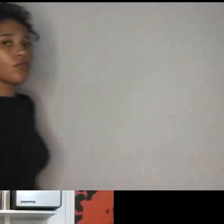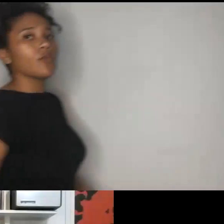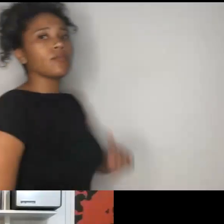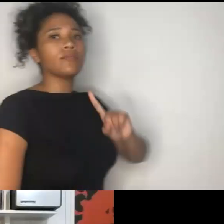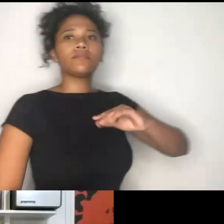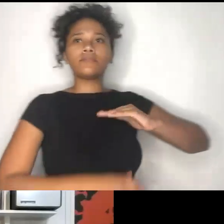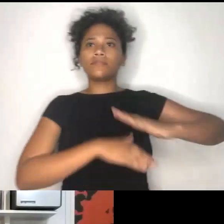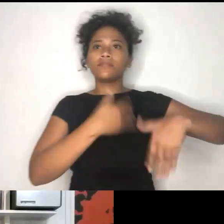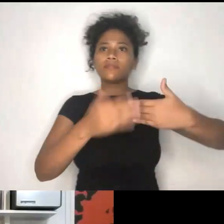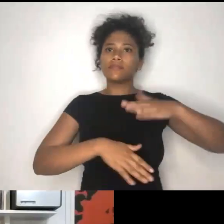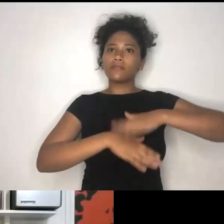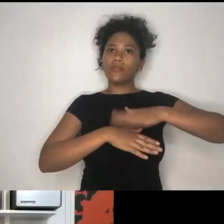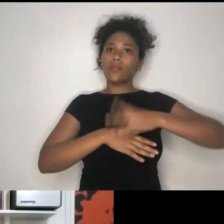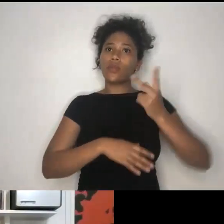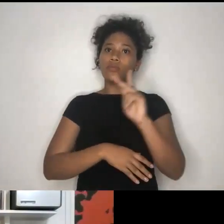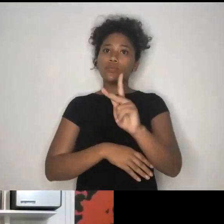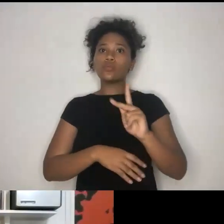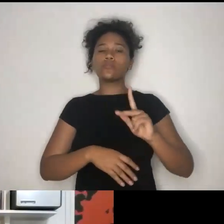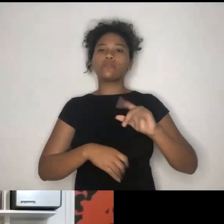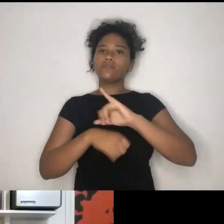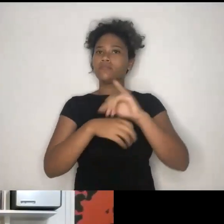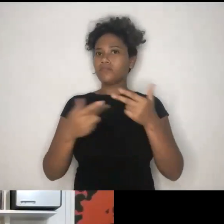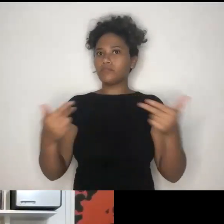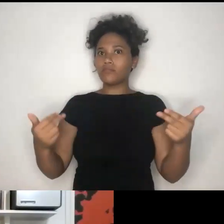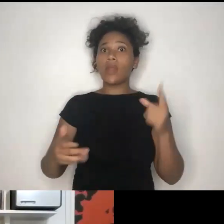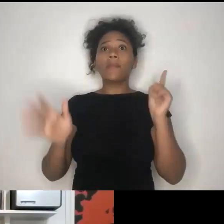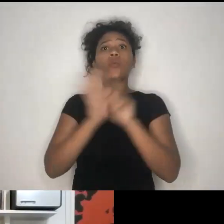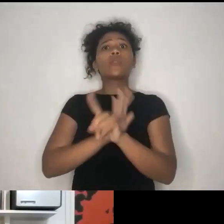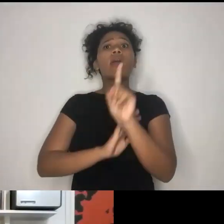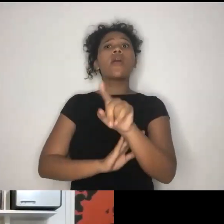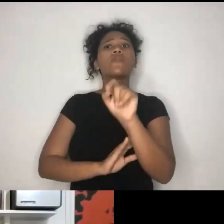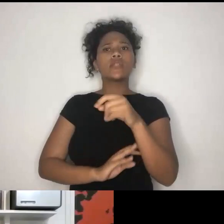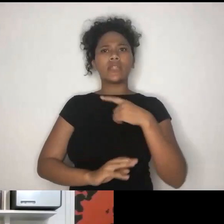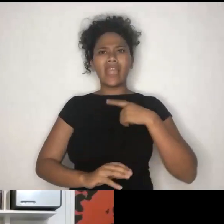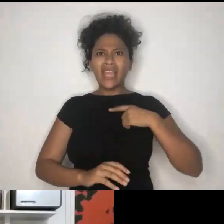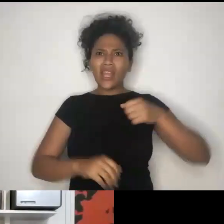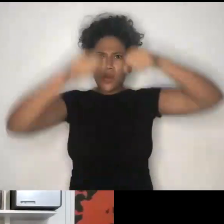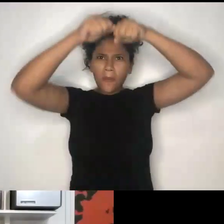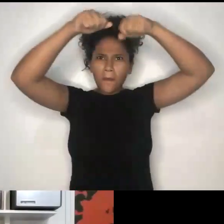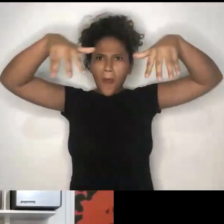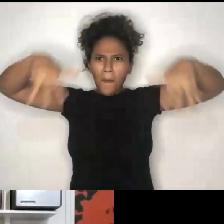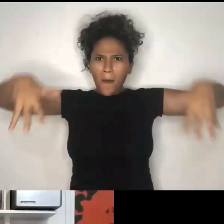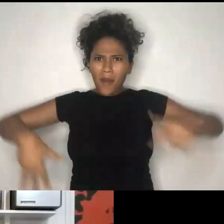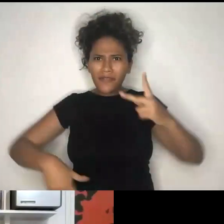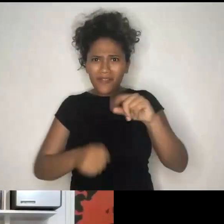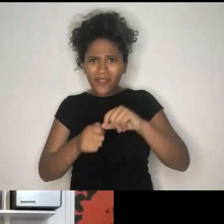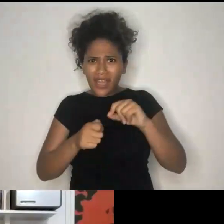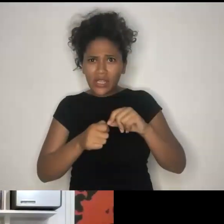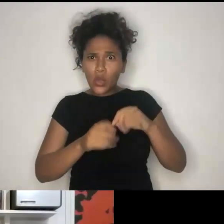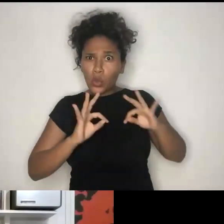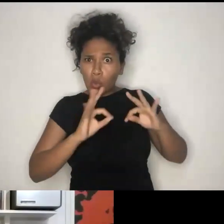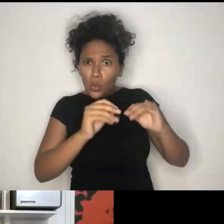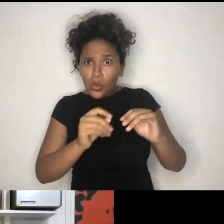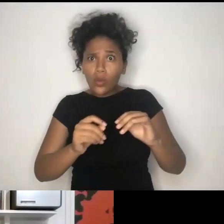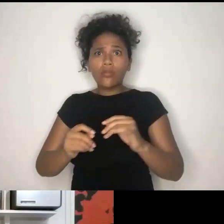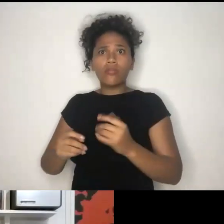para criação de suas obras e a pergunta dela é você aplica todos aqueles diagramas dos primeiros slides na criação de todas as obras